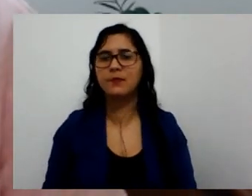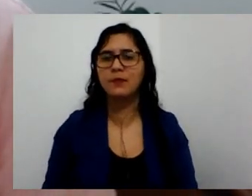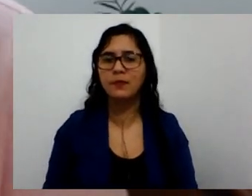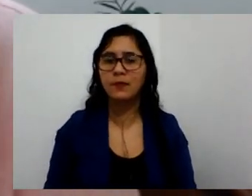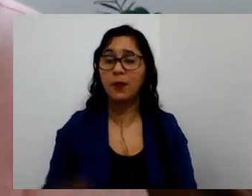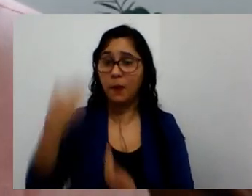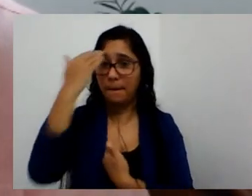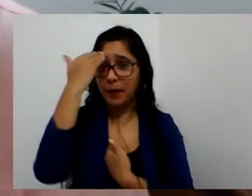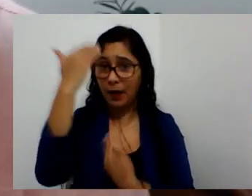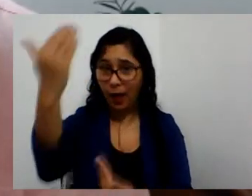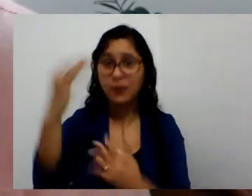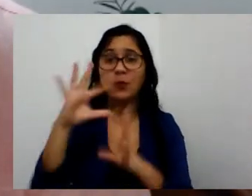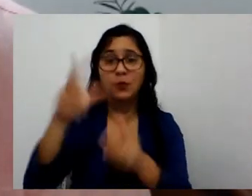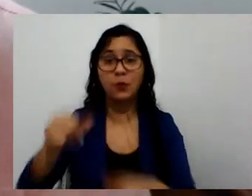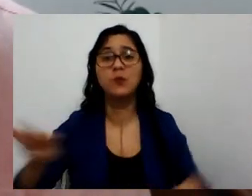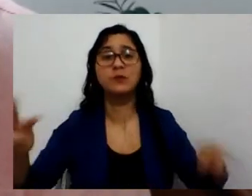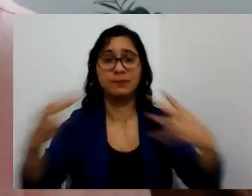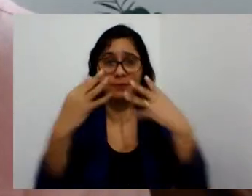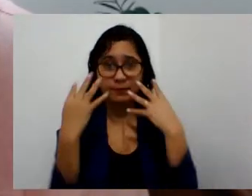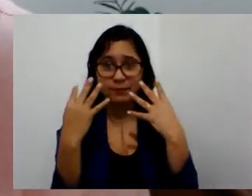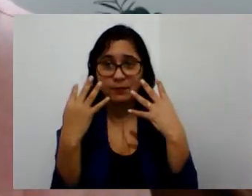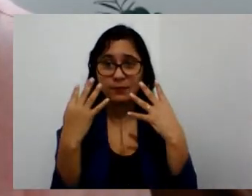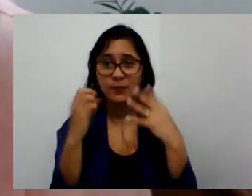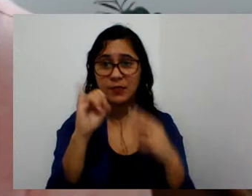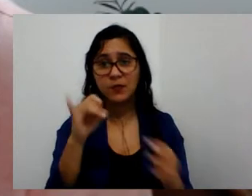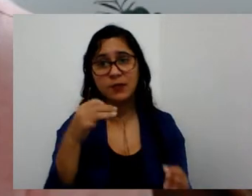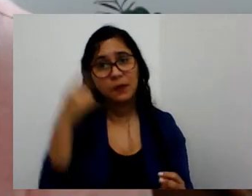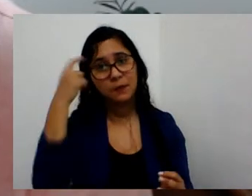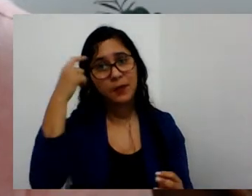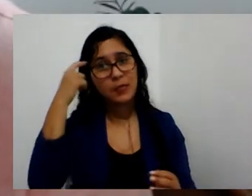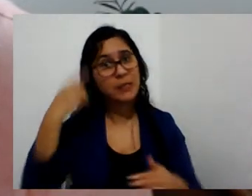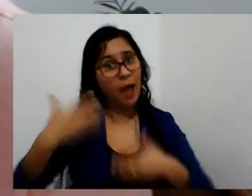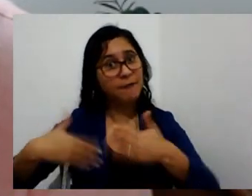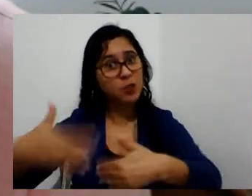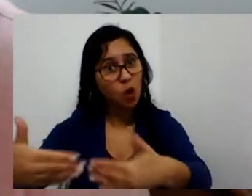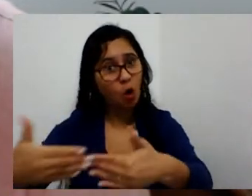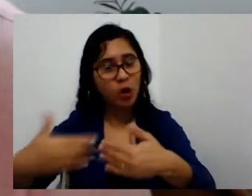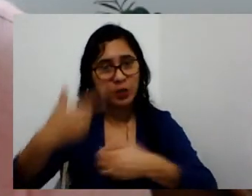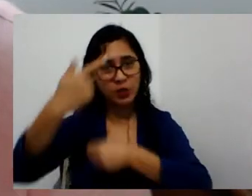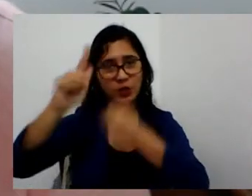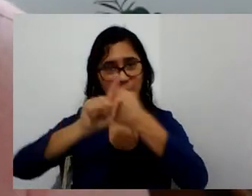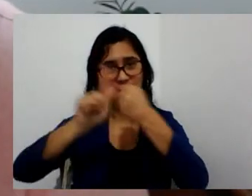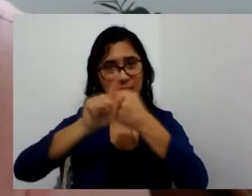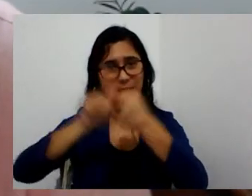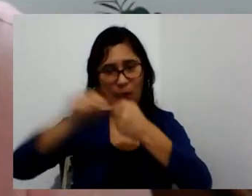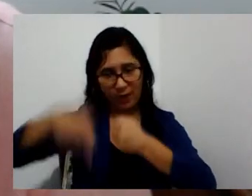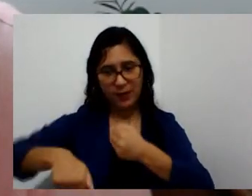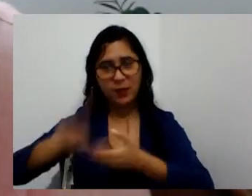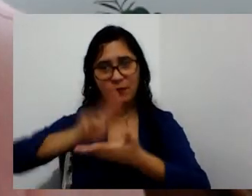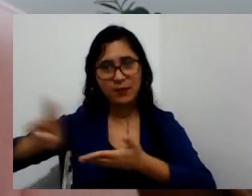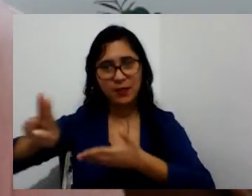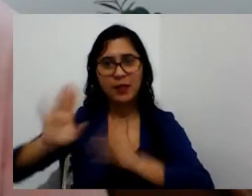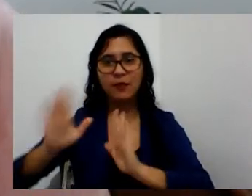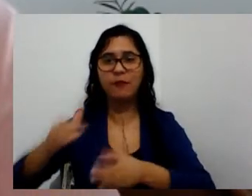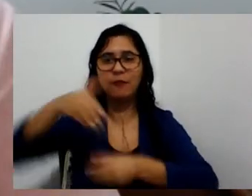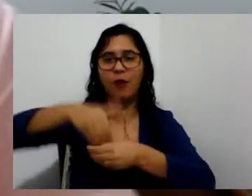Agradeço a todos pela atenção e se você acha que houve avanços na gestão da universidade nos últimos anos, vote Chapa